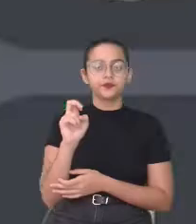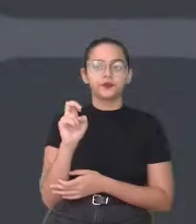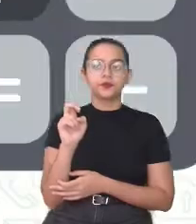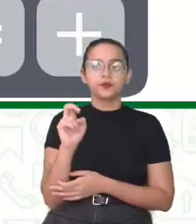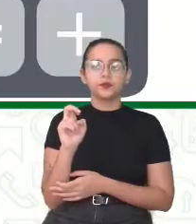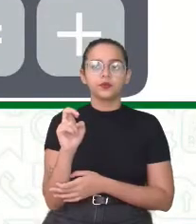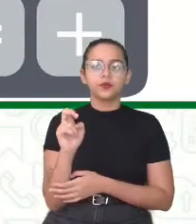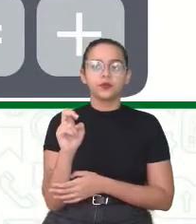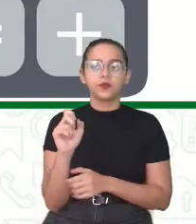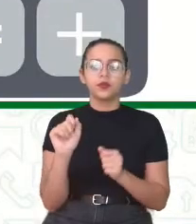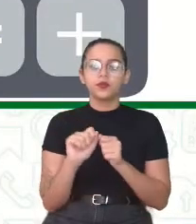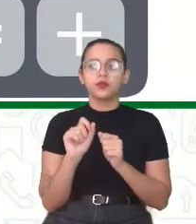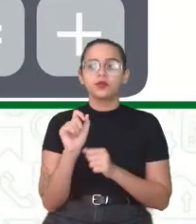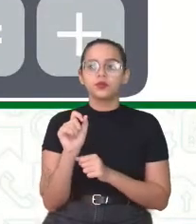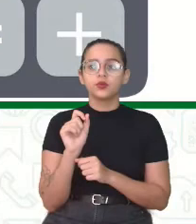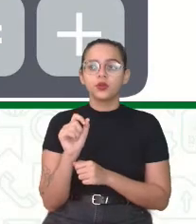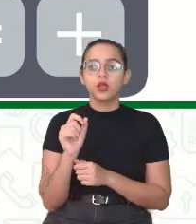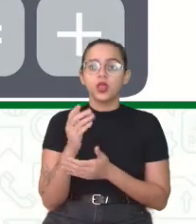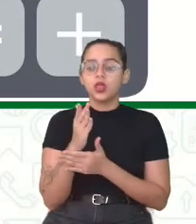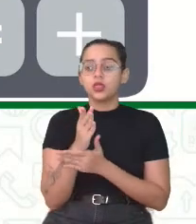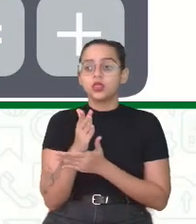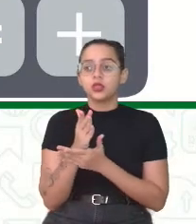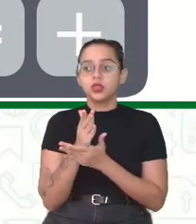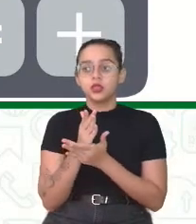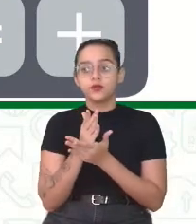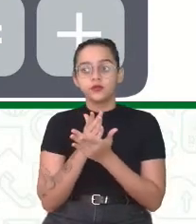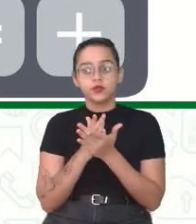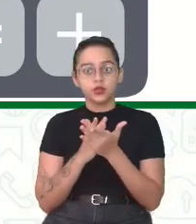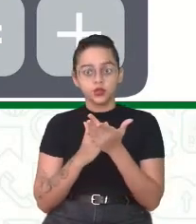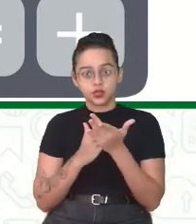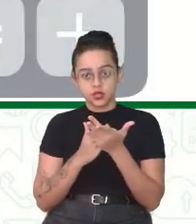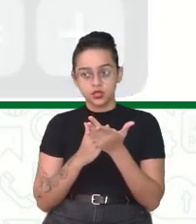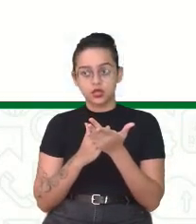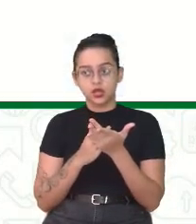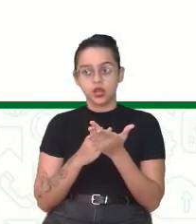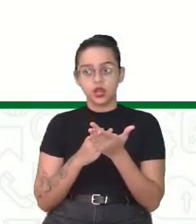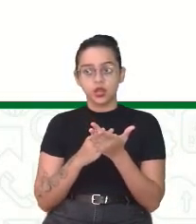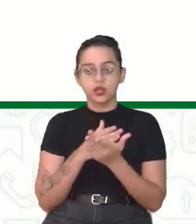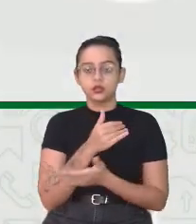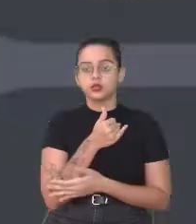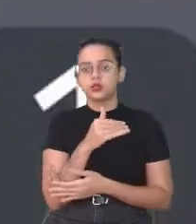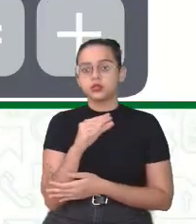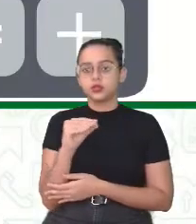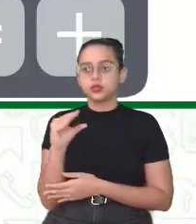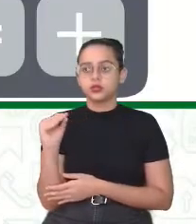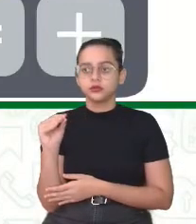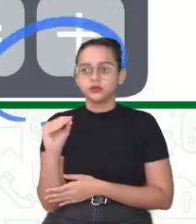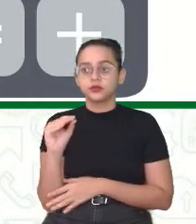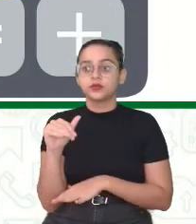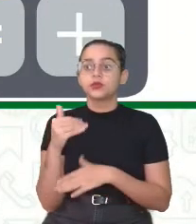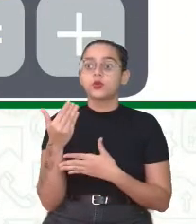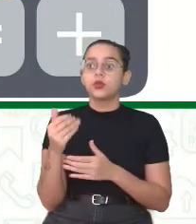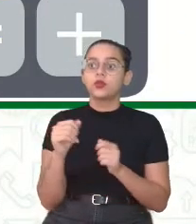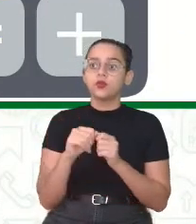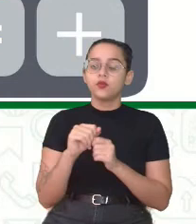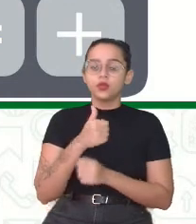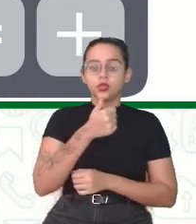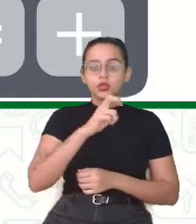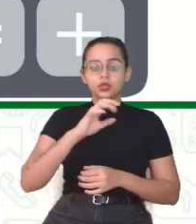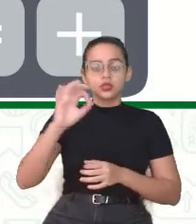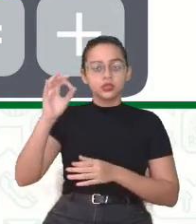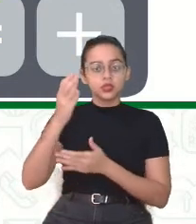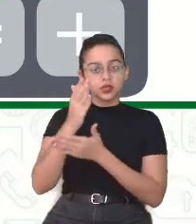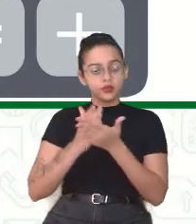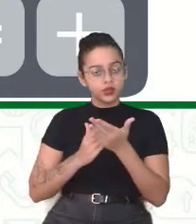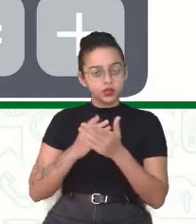simplesmente fazer isso daqui, ó. Eu vou dividir esse 15 por 100. Então, quando eu faço 15 dividido